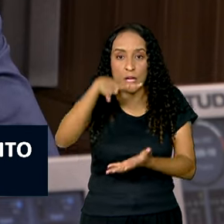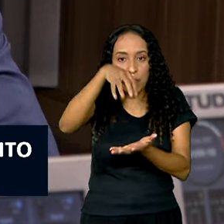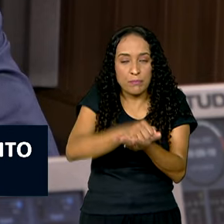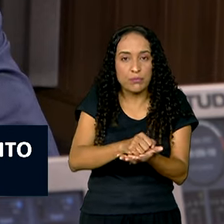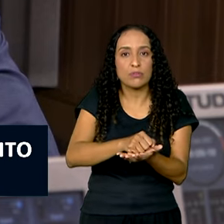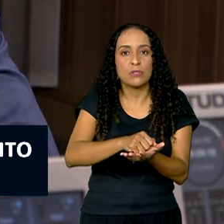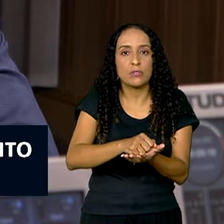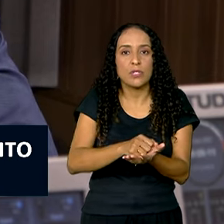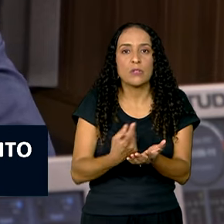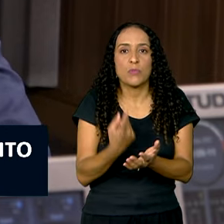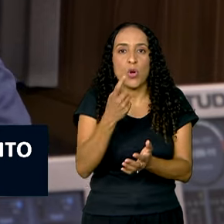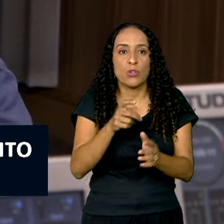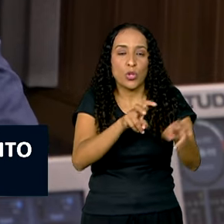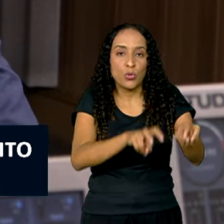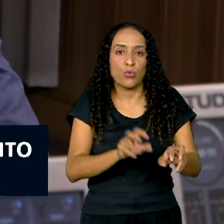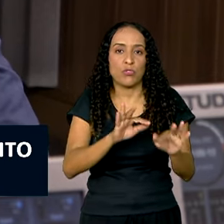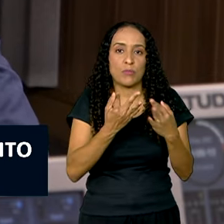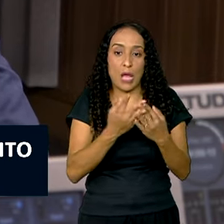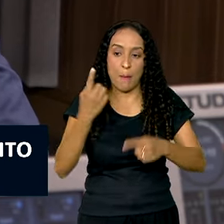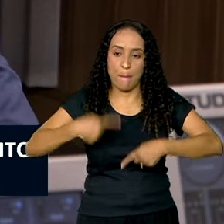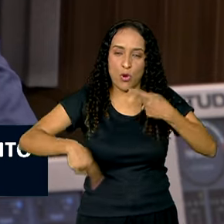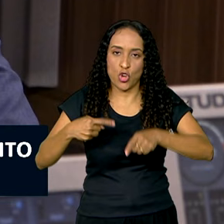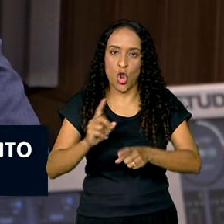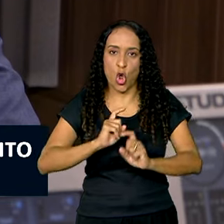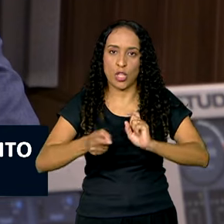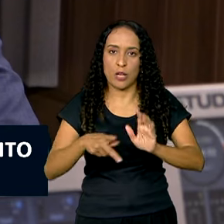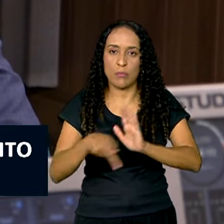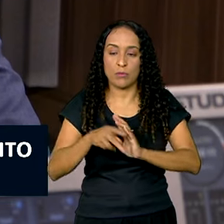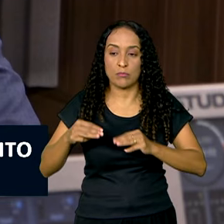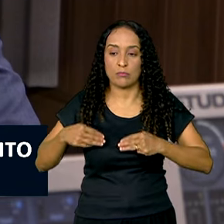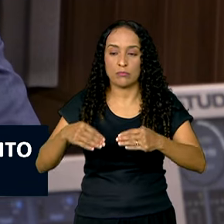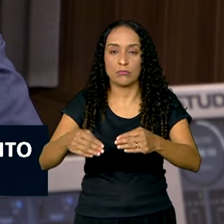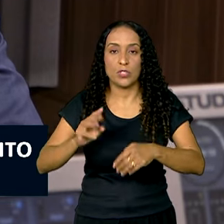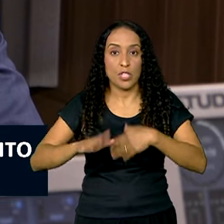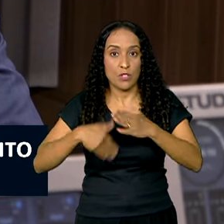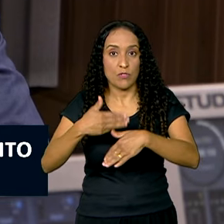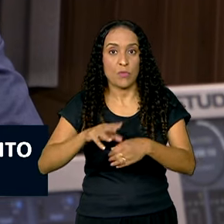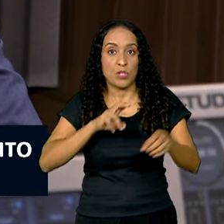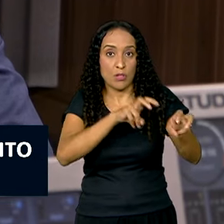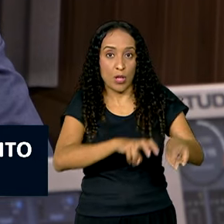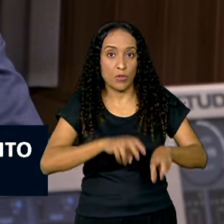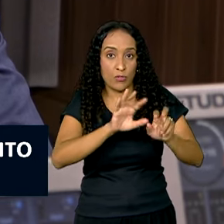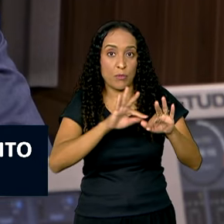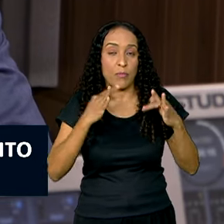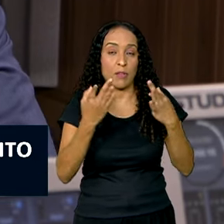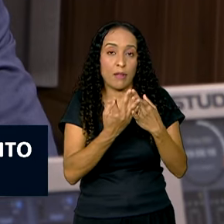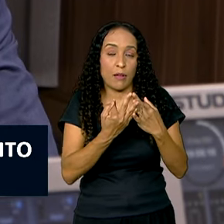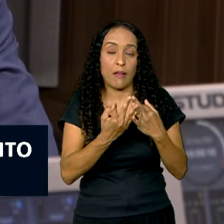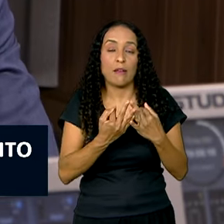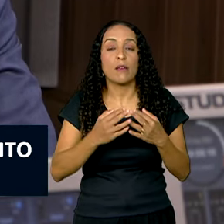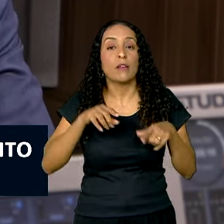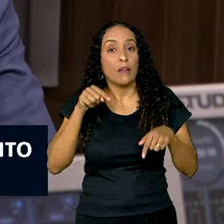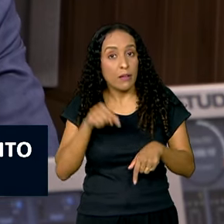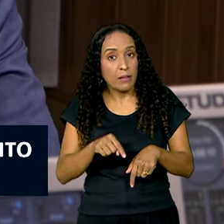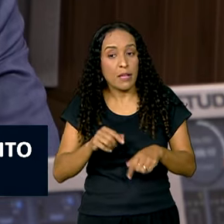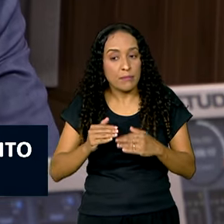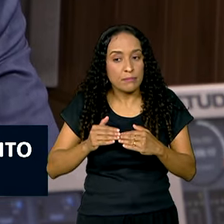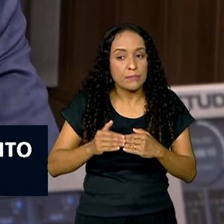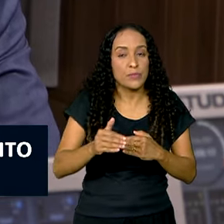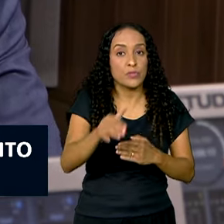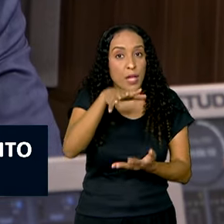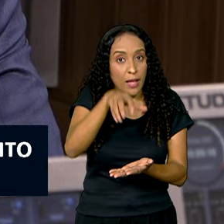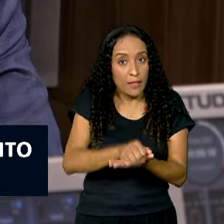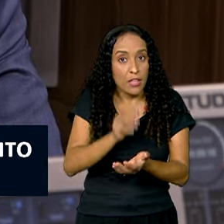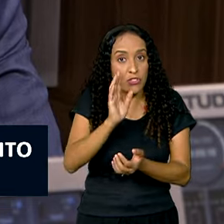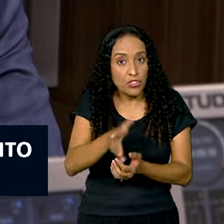Agricultura Familiar né que é uma política aí coordenada pelo Ministério de Desenvolvimento Agrário Agricultura Familiar e a partir desse